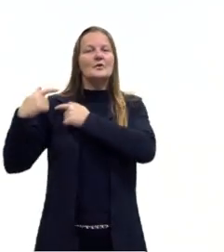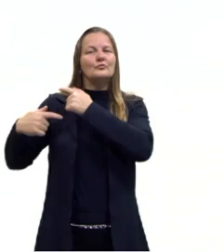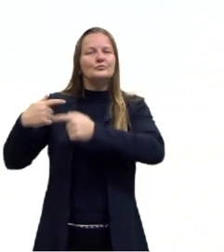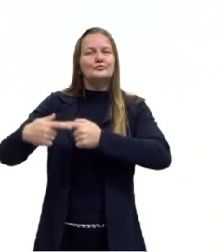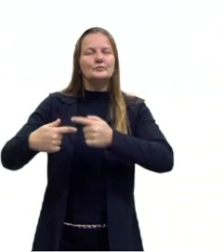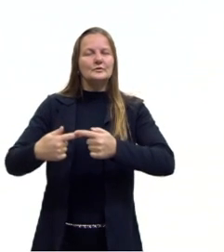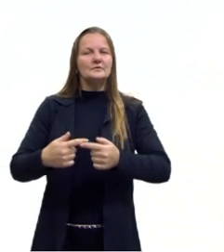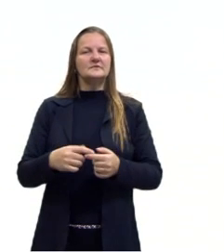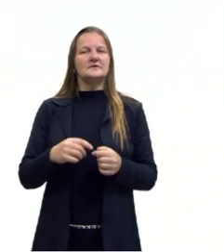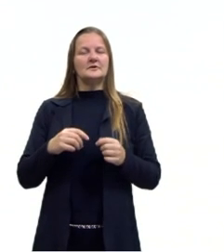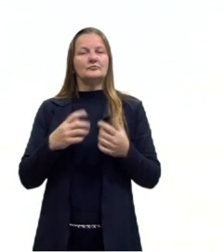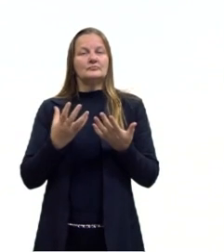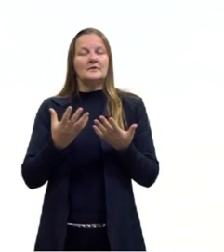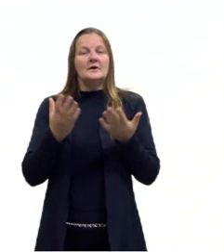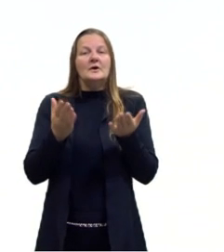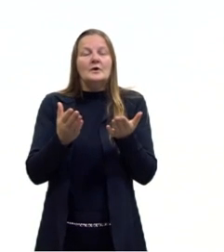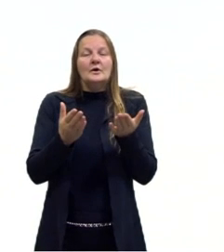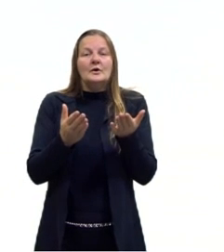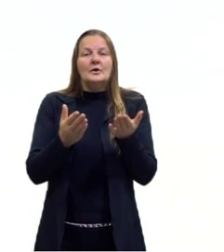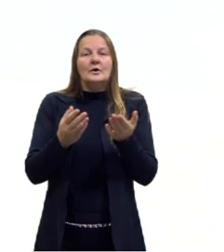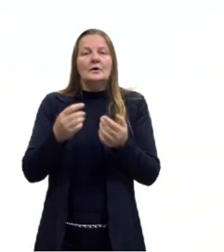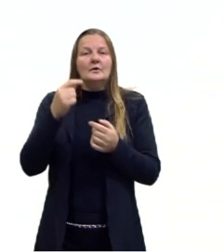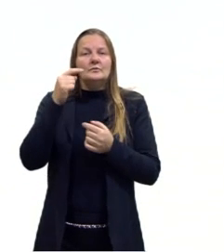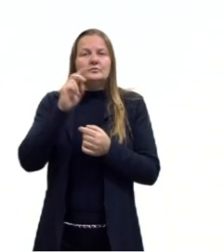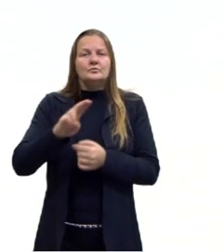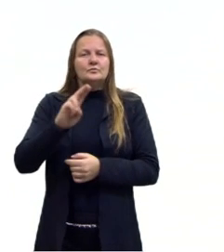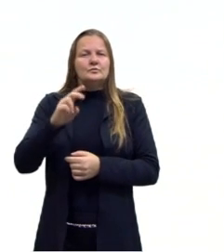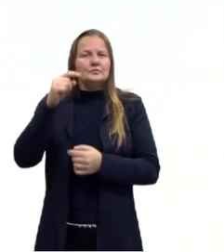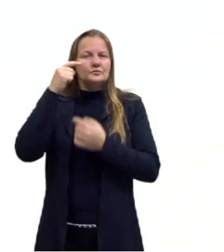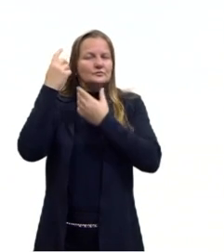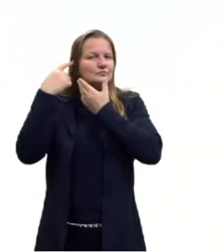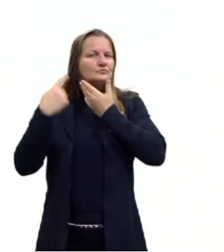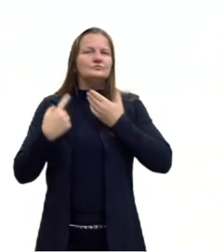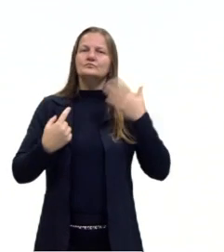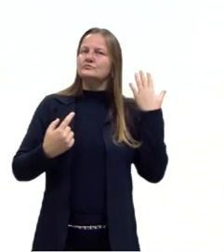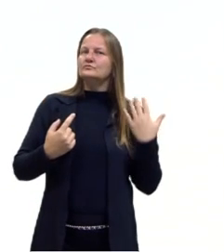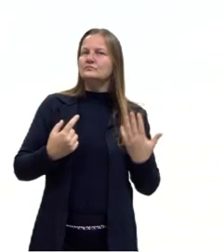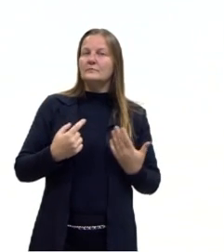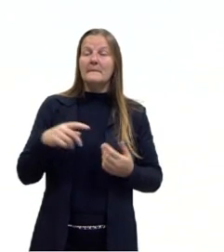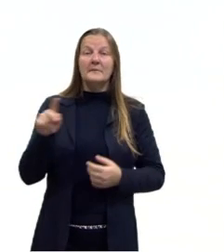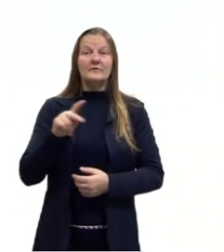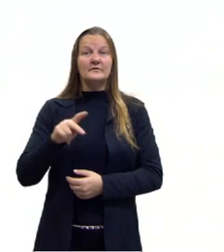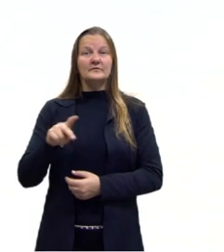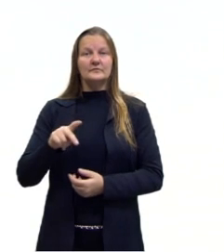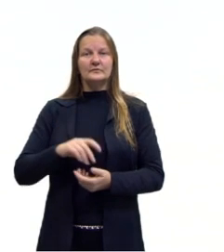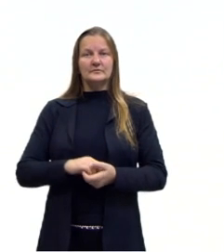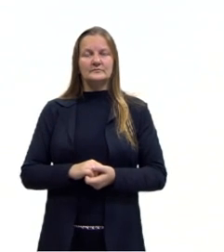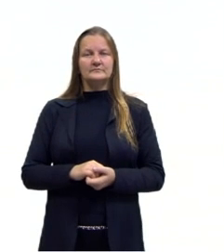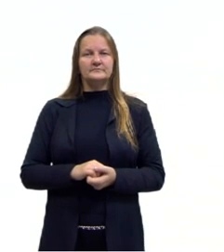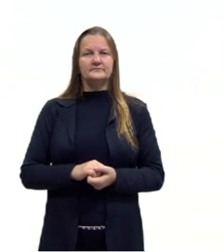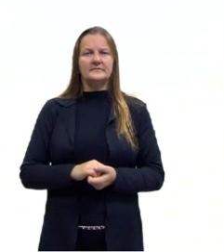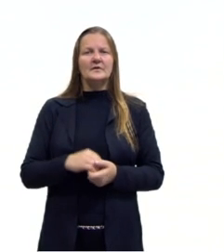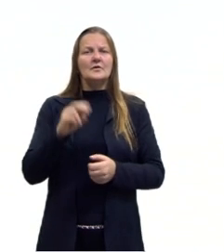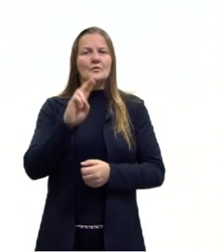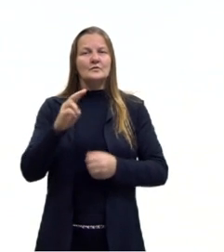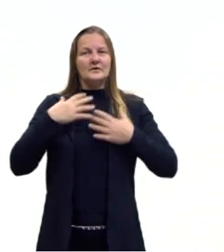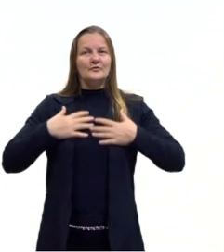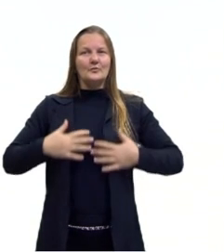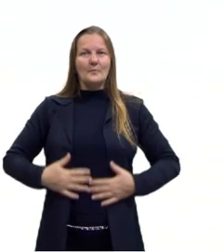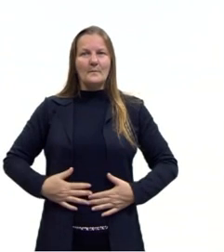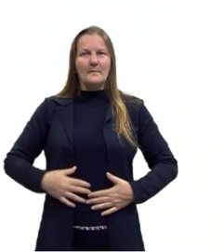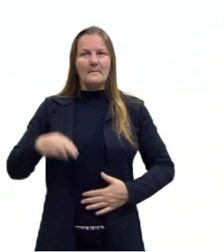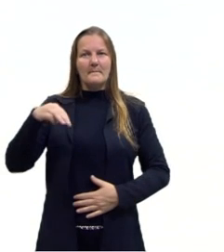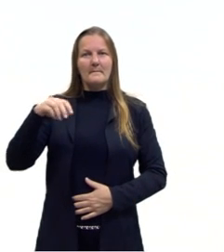mulher negra uso óculos eu tenho cabelos crespos médios castanhos escuros estão vestindo